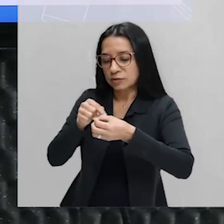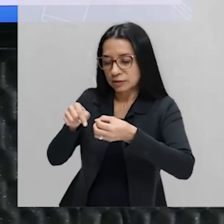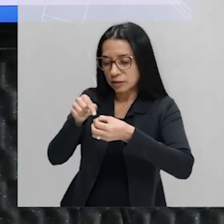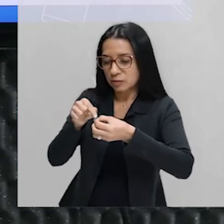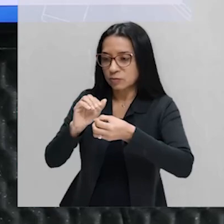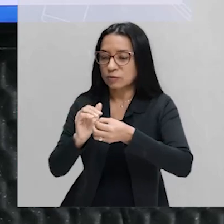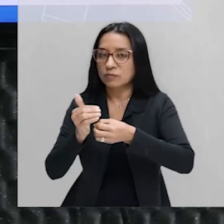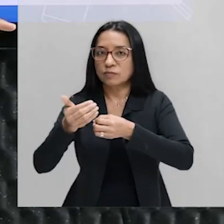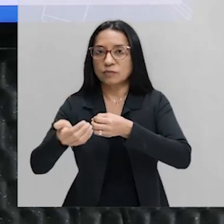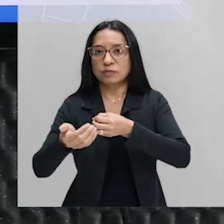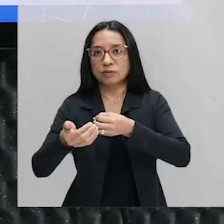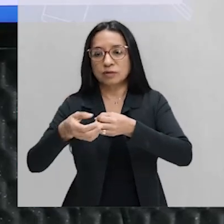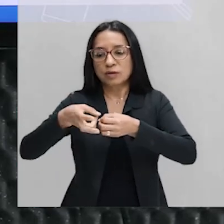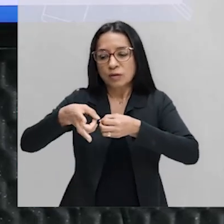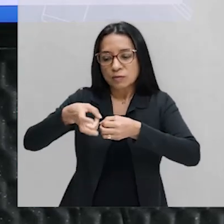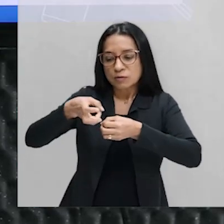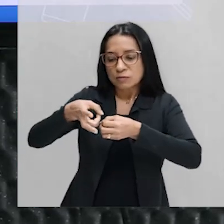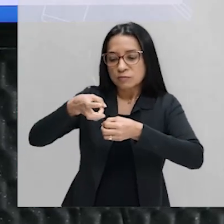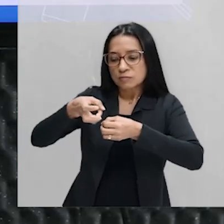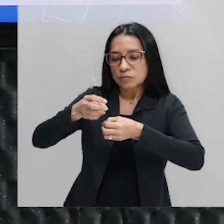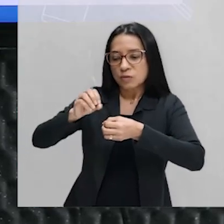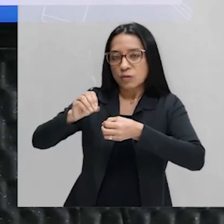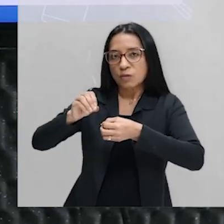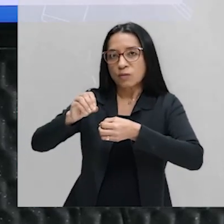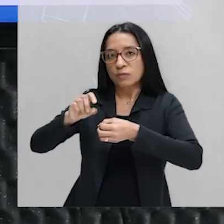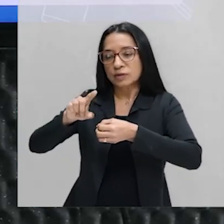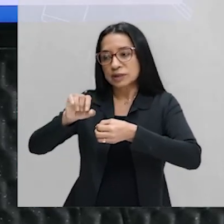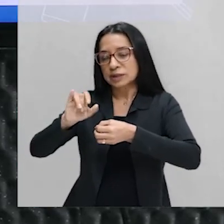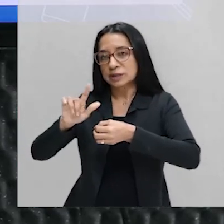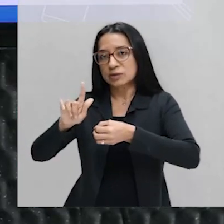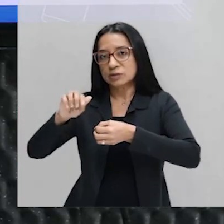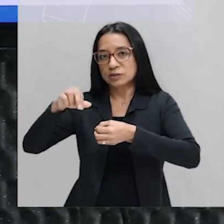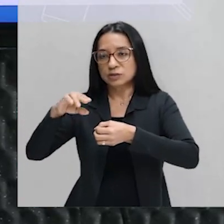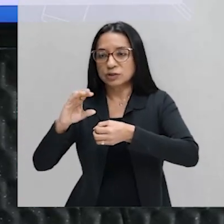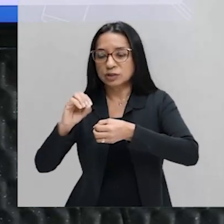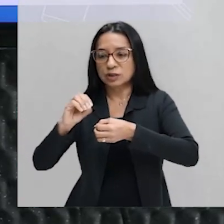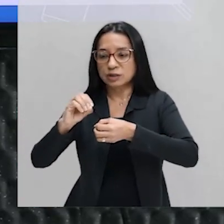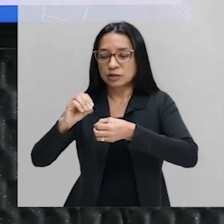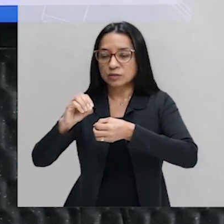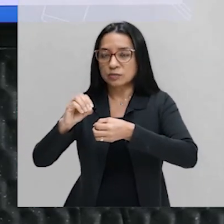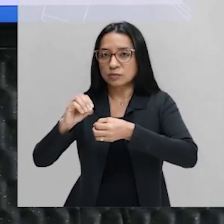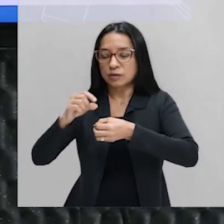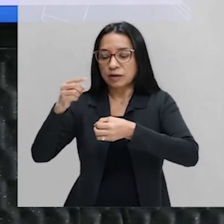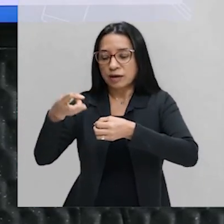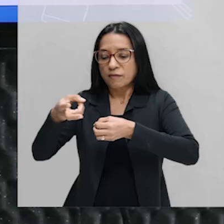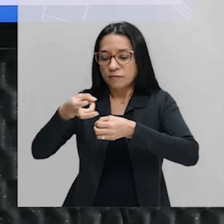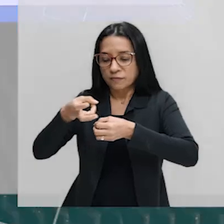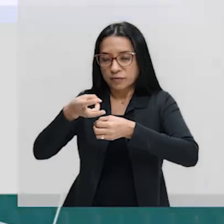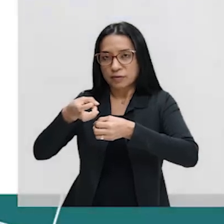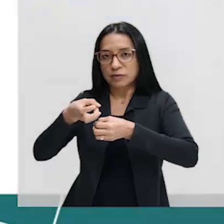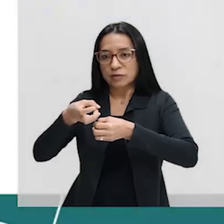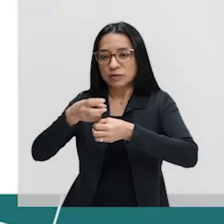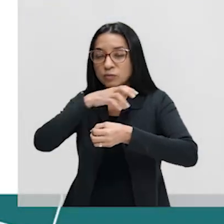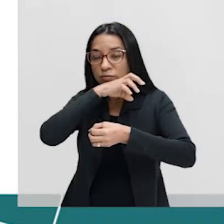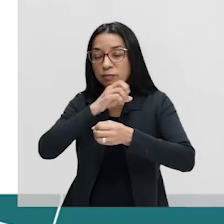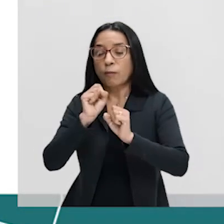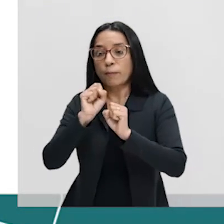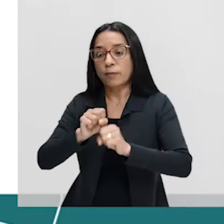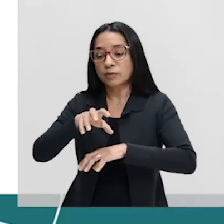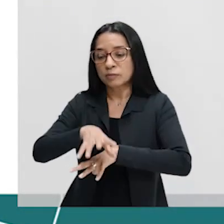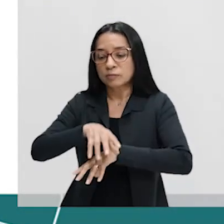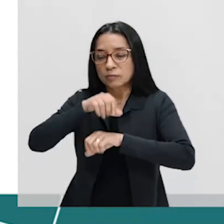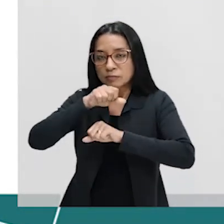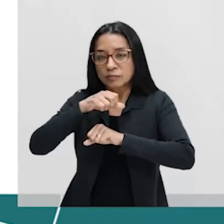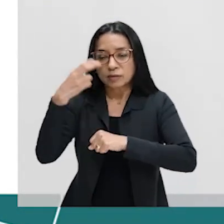que o oxigênio venha entrar nesse ovo e assim o animal possa respirar normalmente, ok? Então aqui